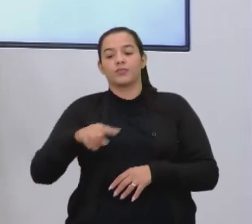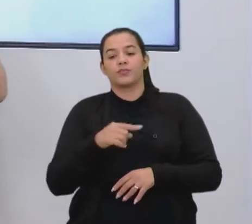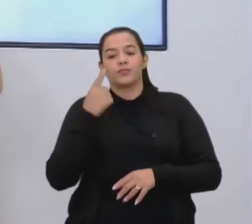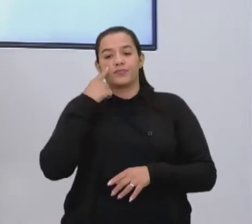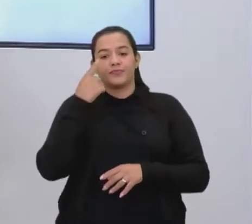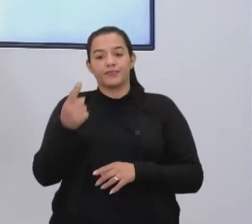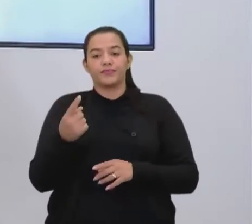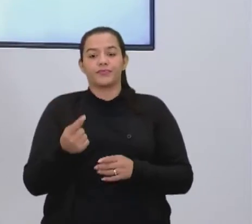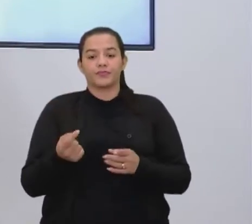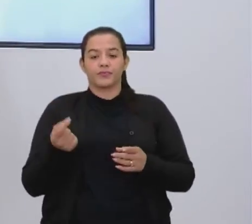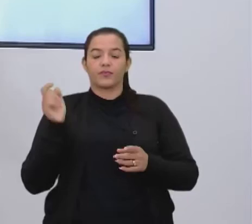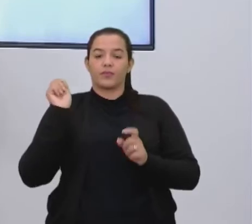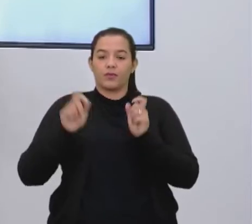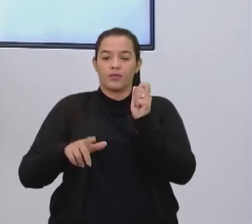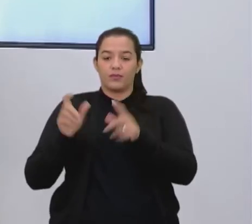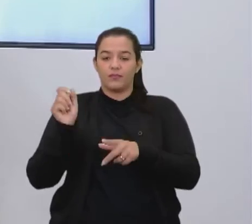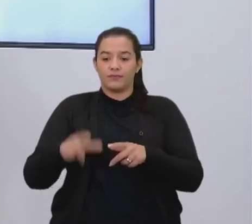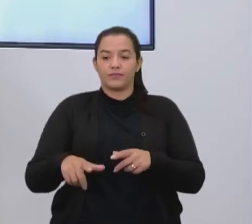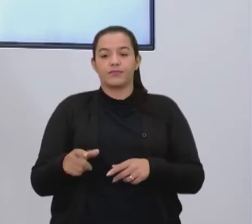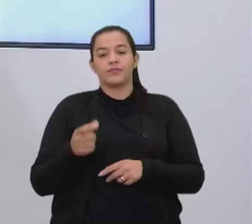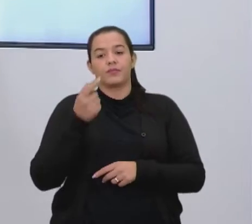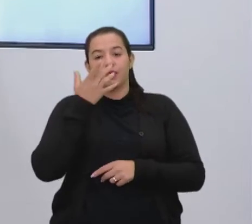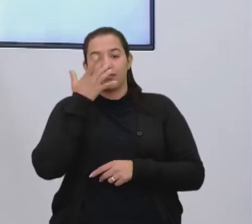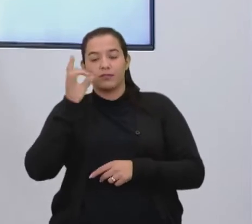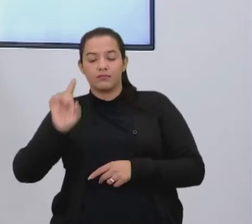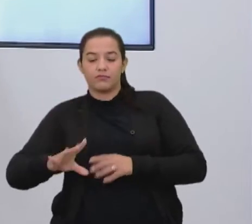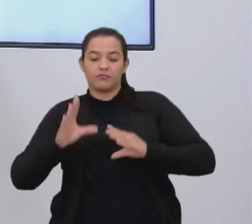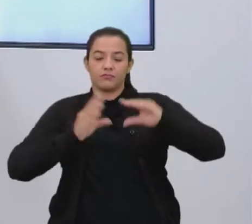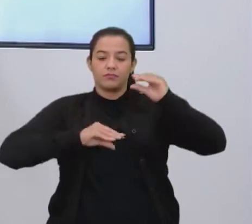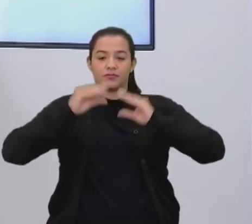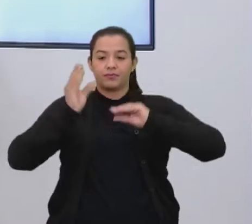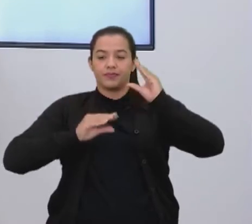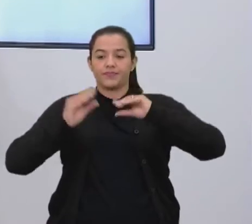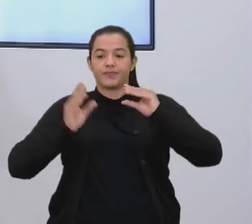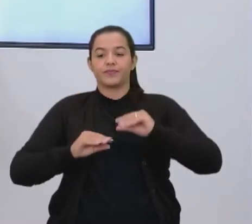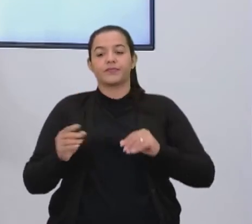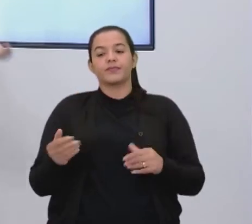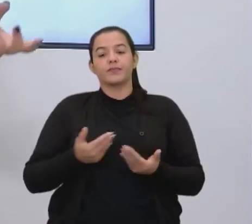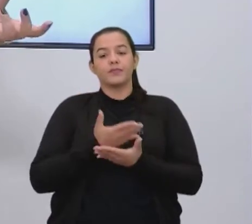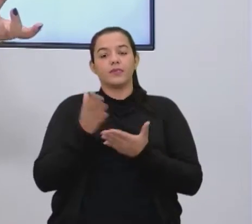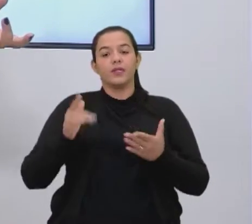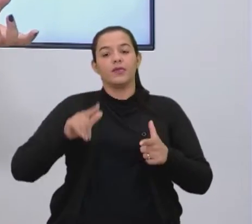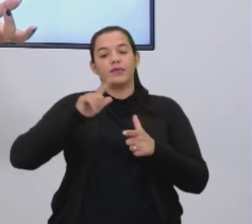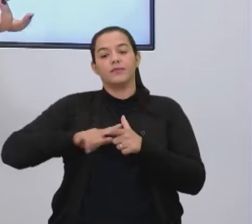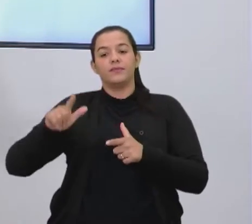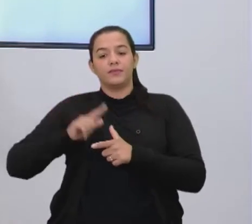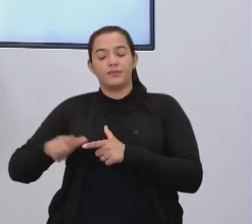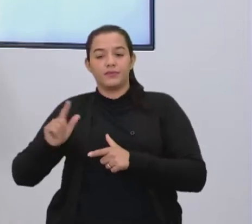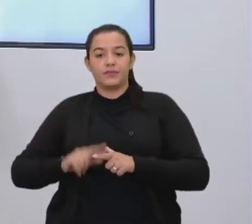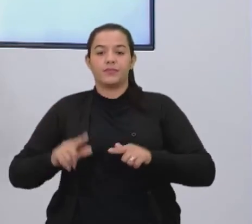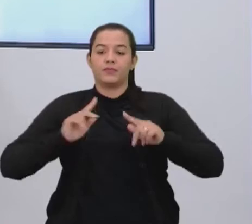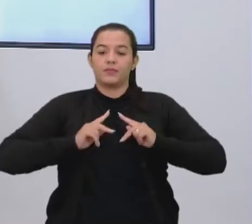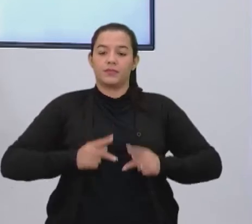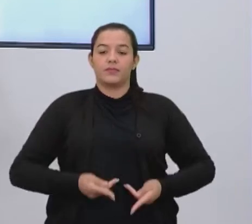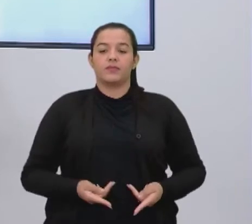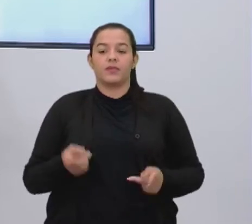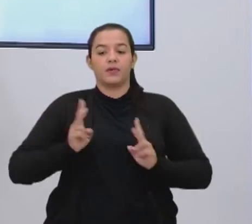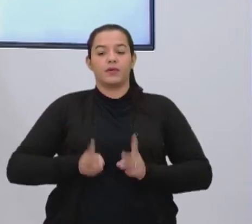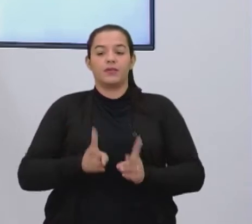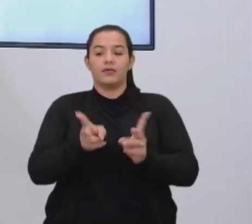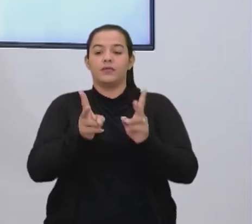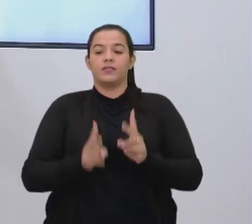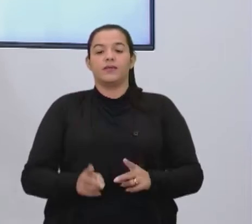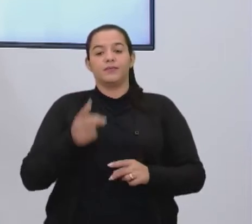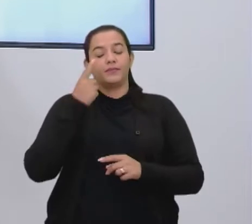gente joga esse lixo no mar, esse plástico no mar, né? Além de todos os problemas ambientais que a gente já sempre ouve